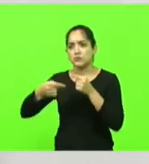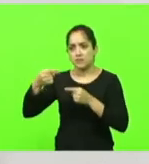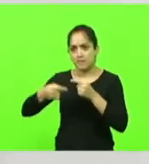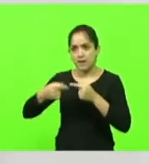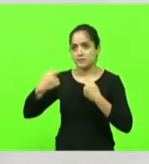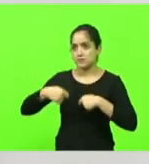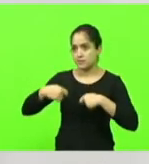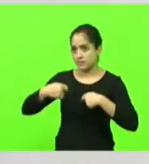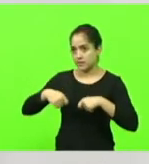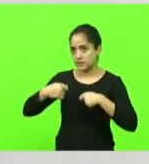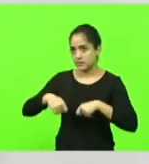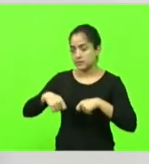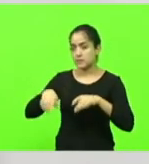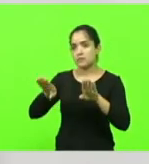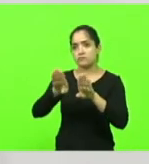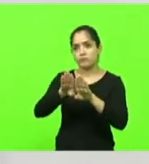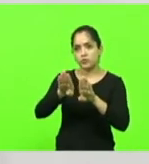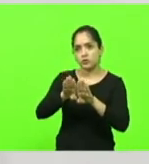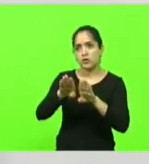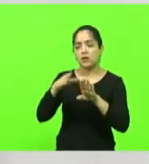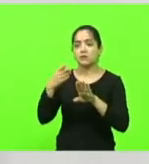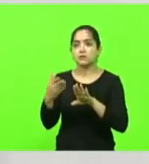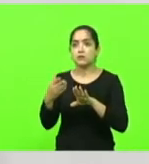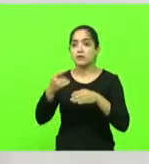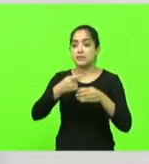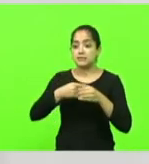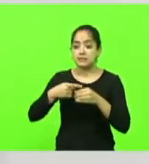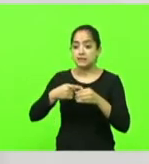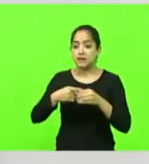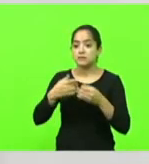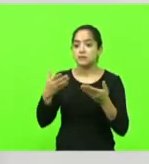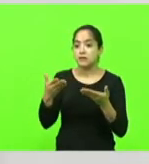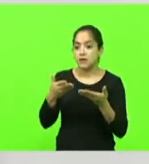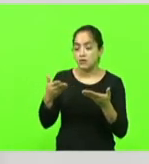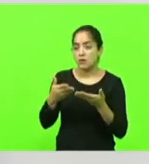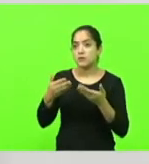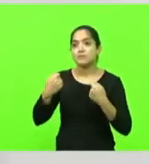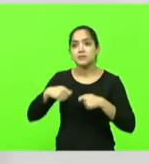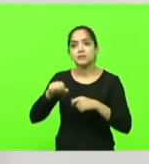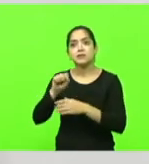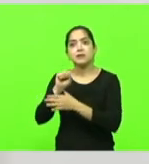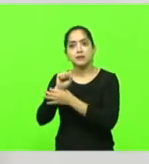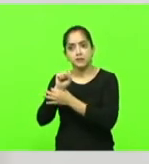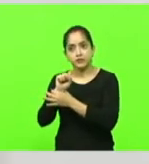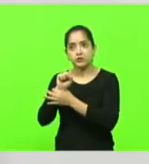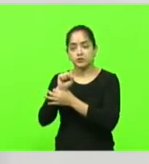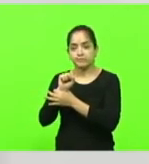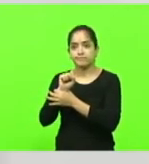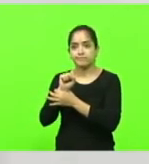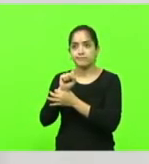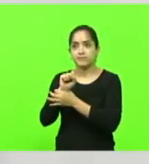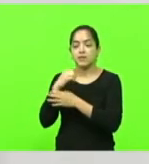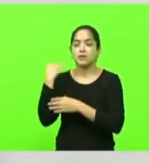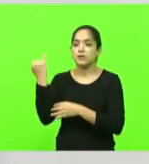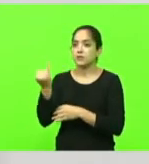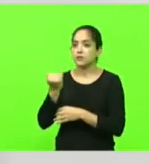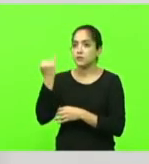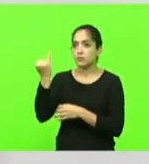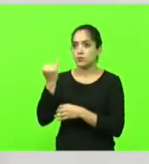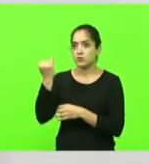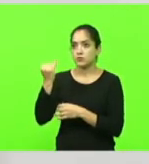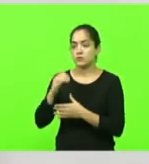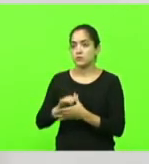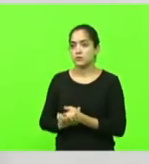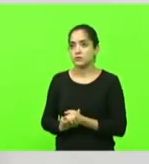foram fechadas portas em nossa cidade, mas que agora nós precisamos, de fato, garantir esta política pública importante no município de